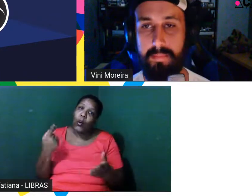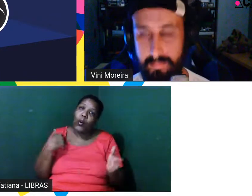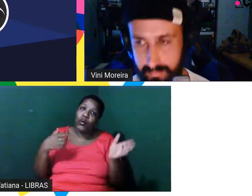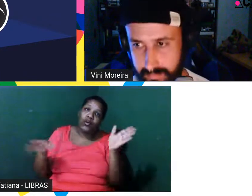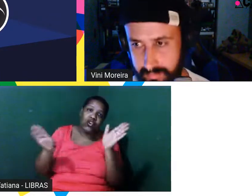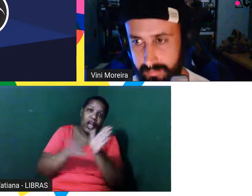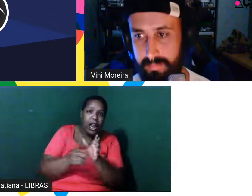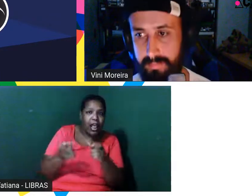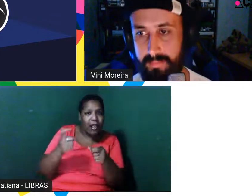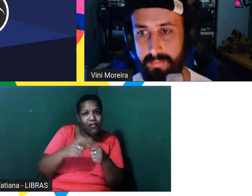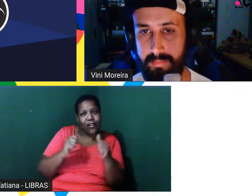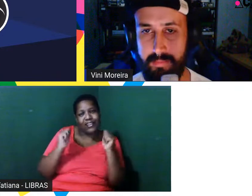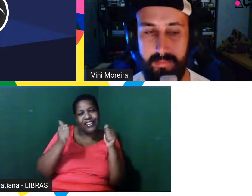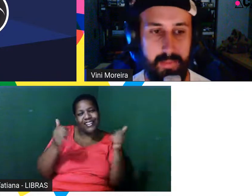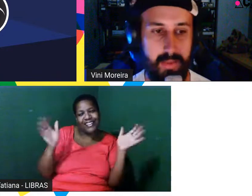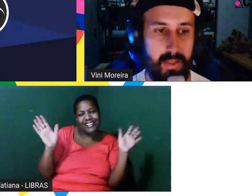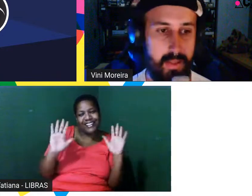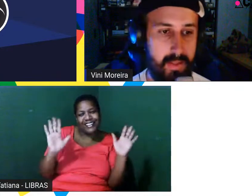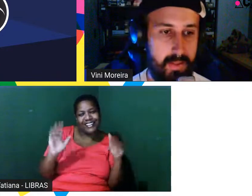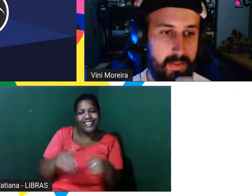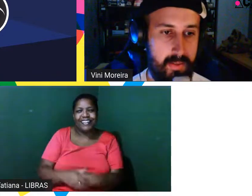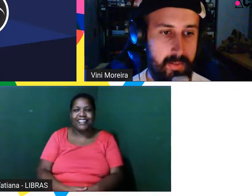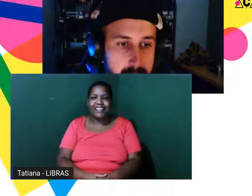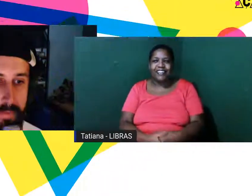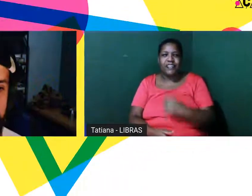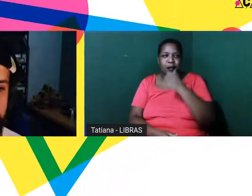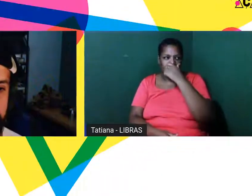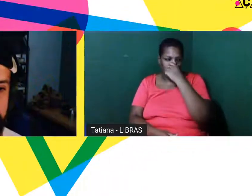ou na volta a linha galera Ó